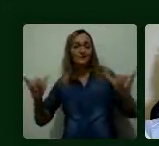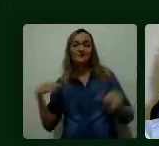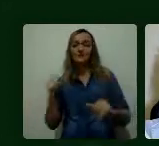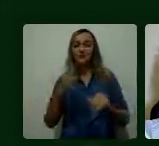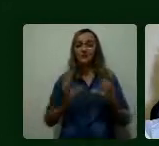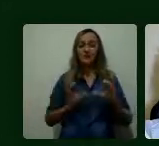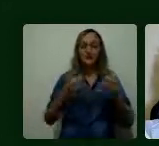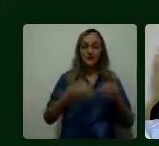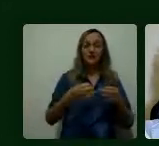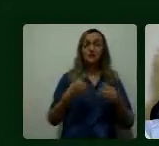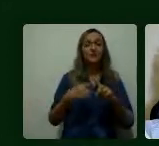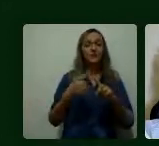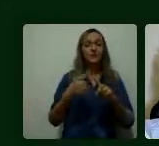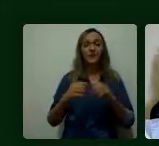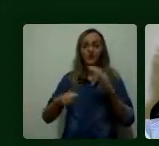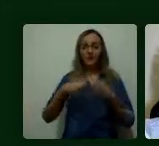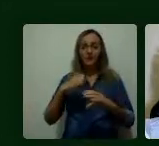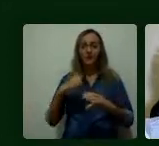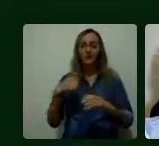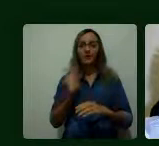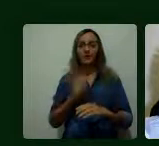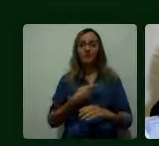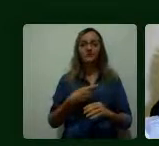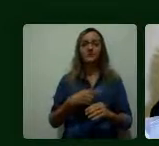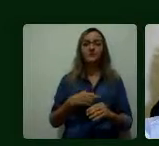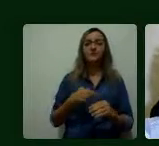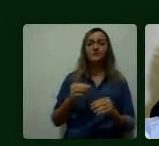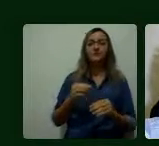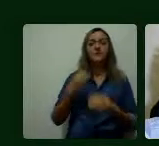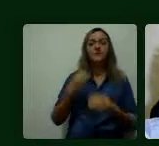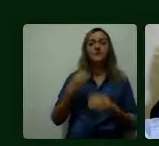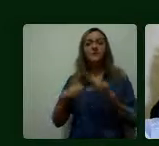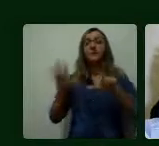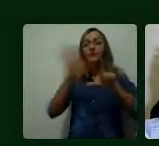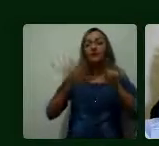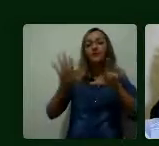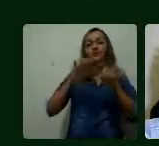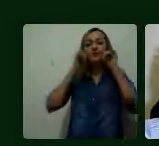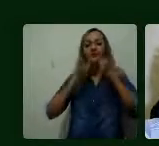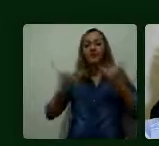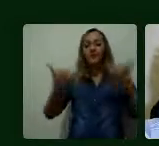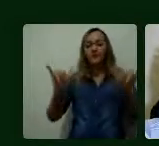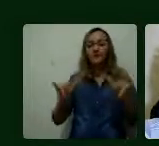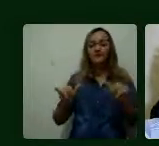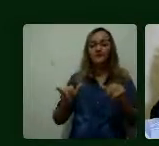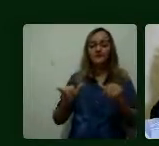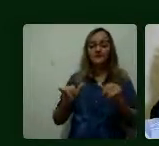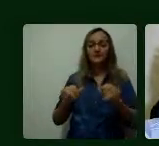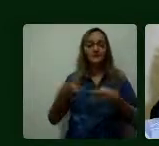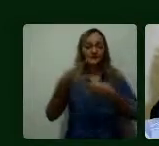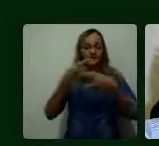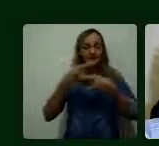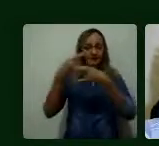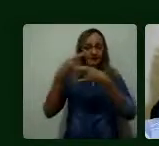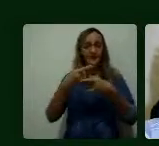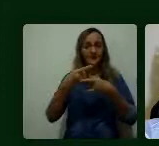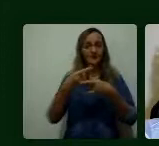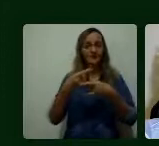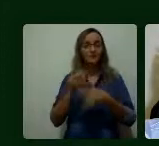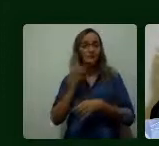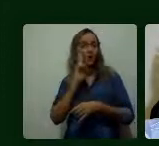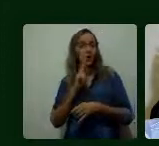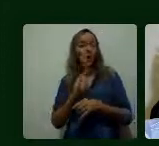um e-mail para esse e-mail que eu estou colocando aqui para vocês, falando, não estou recebendo os e-mails da maratona. E aí a gente já verifica.